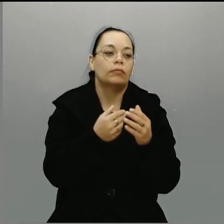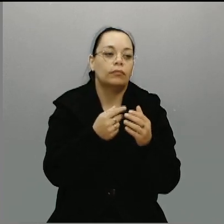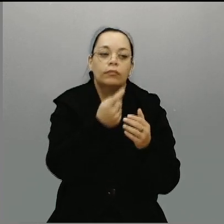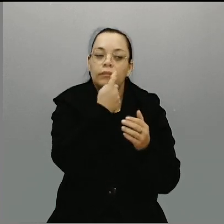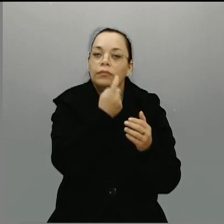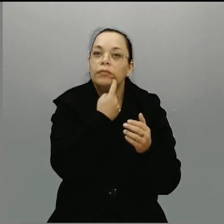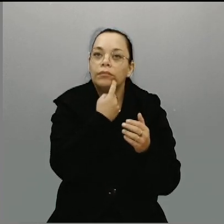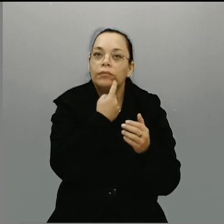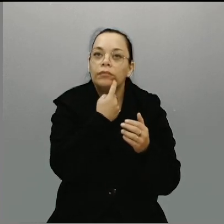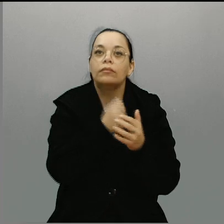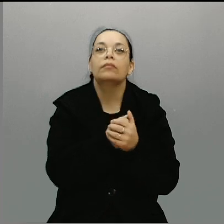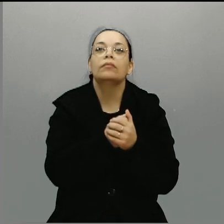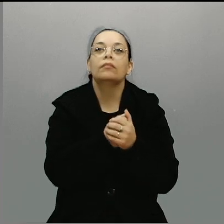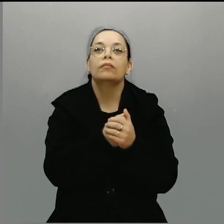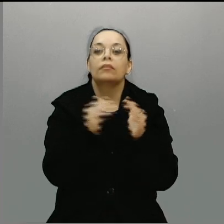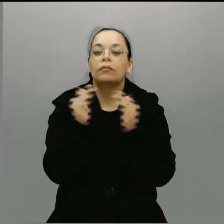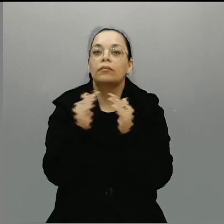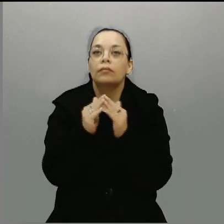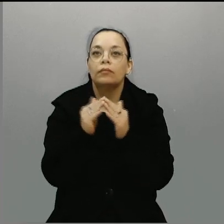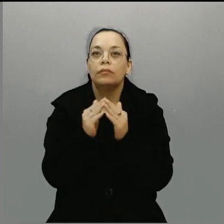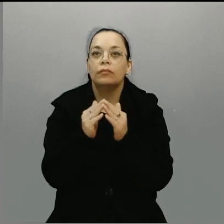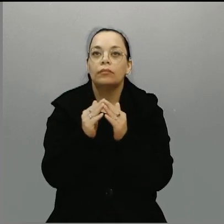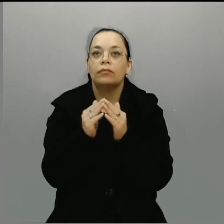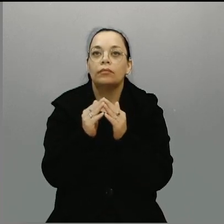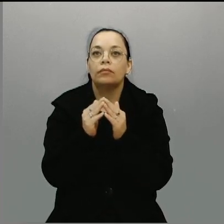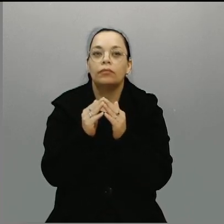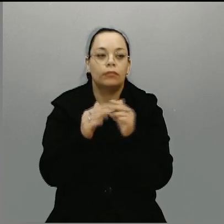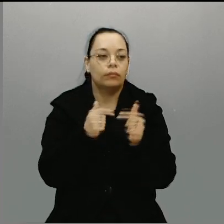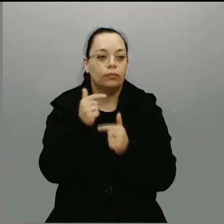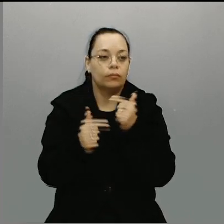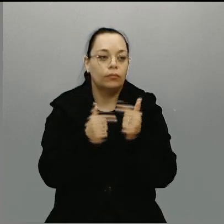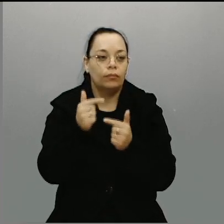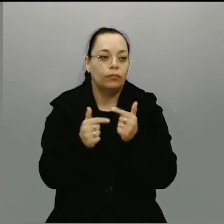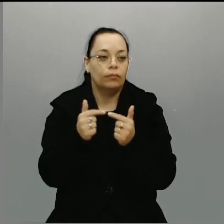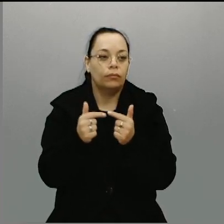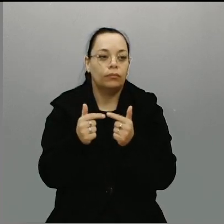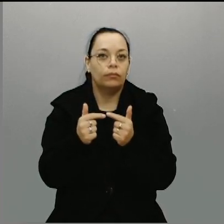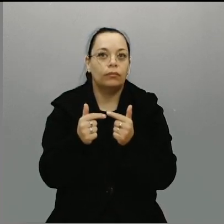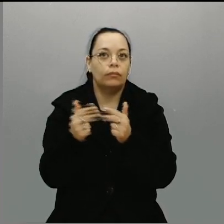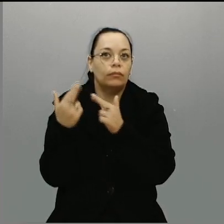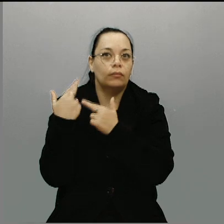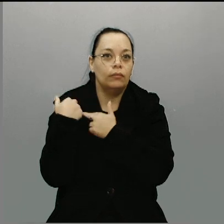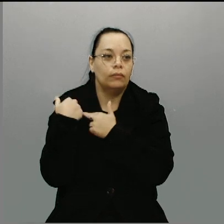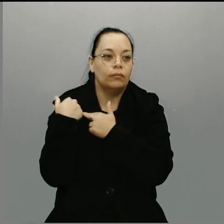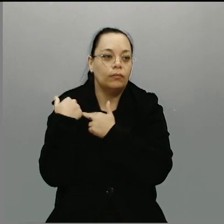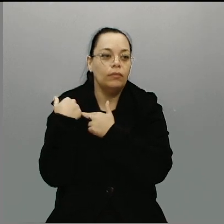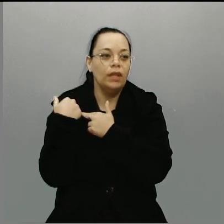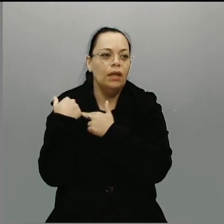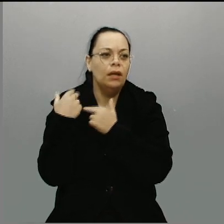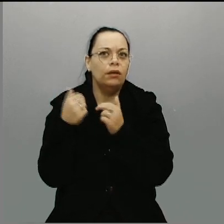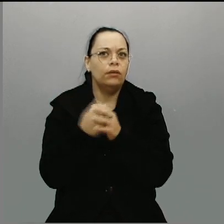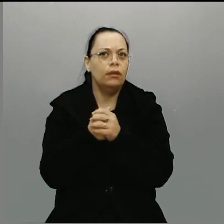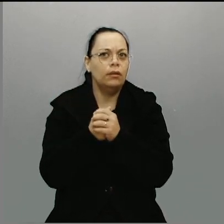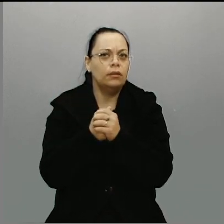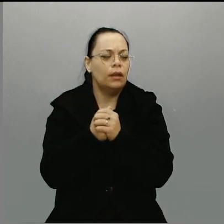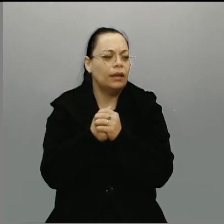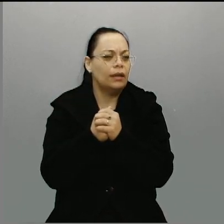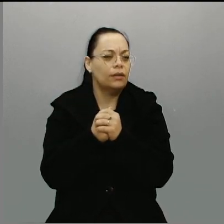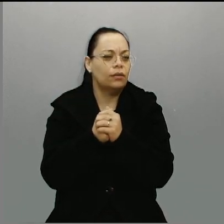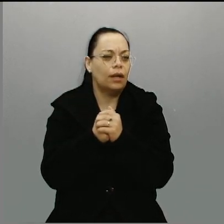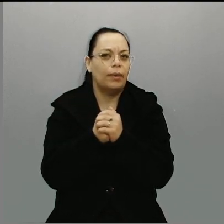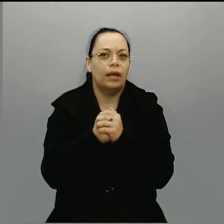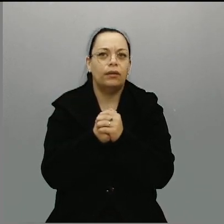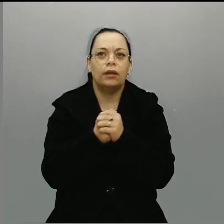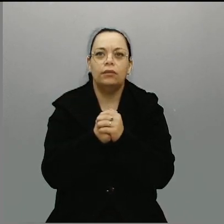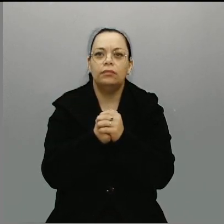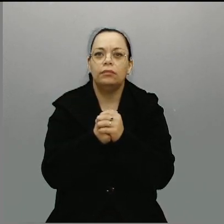Wagner, como secretário da Habitação, que começou esse trabalho e agora está sendo levado adiante pela secretária Boldir e toda a sua equipe.